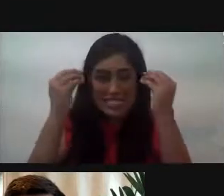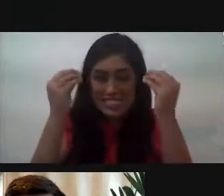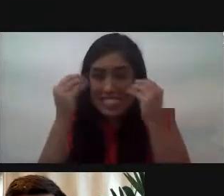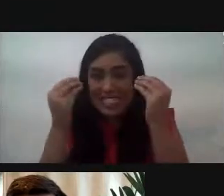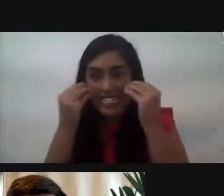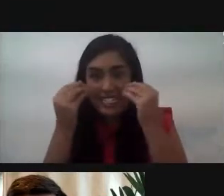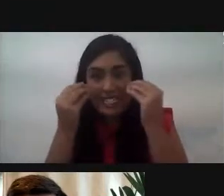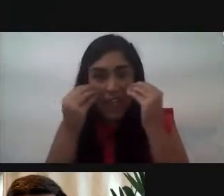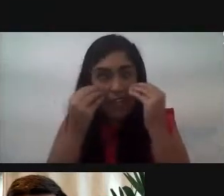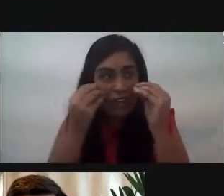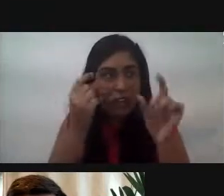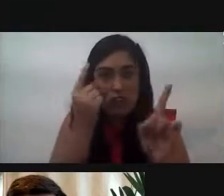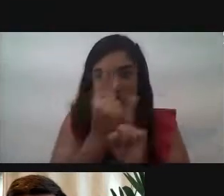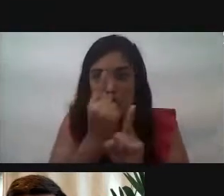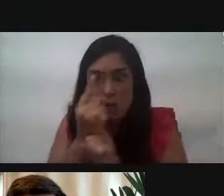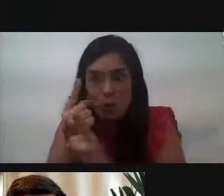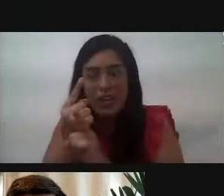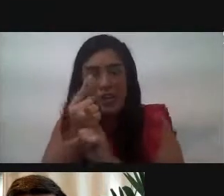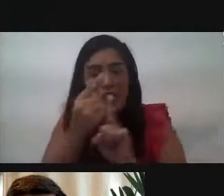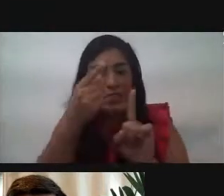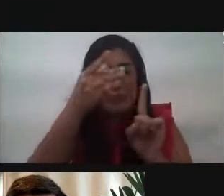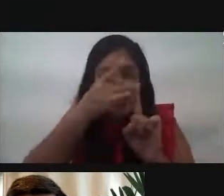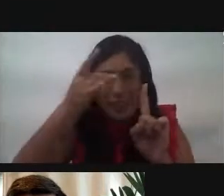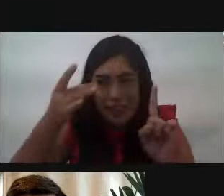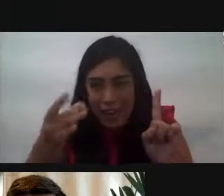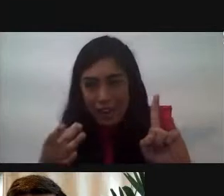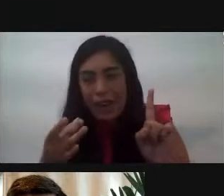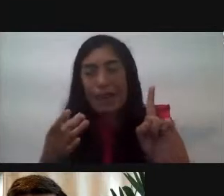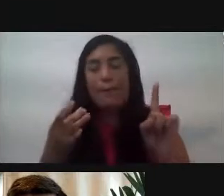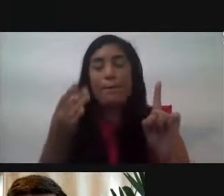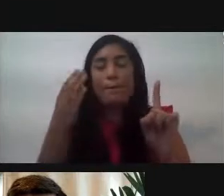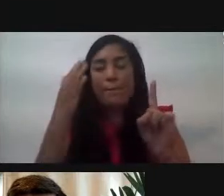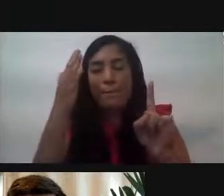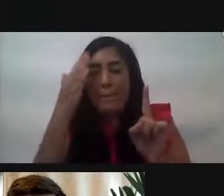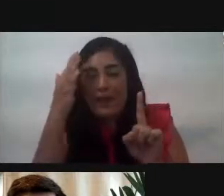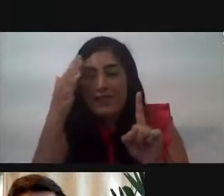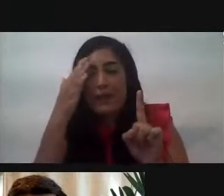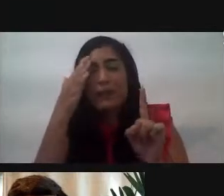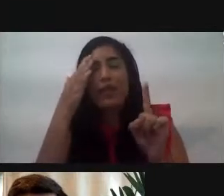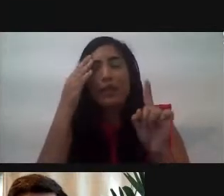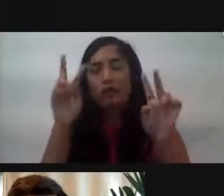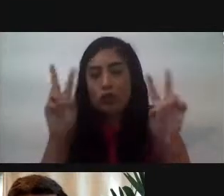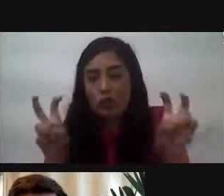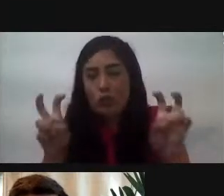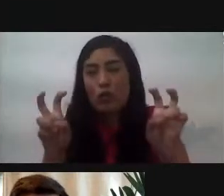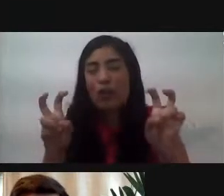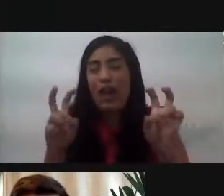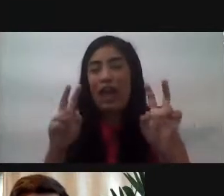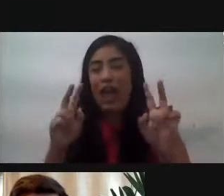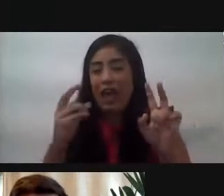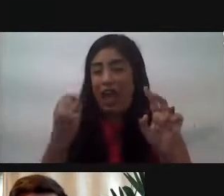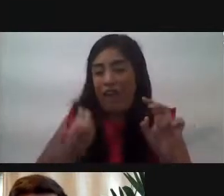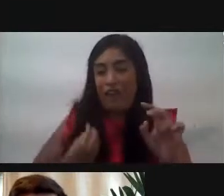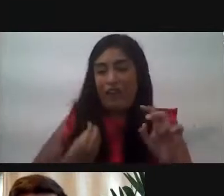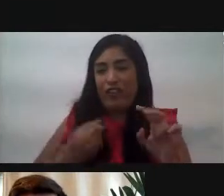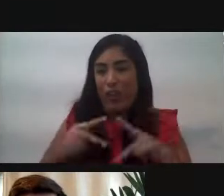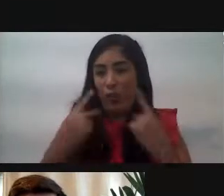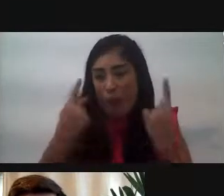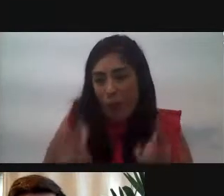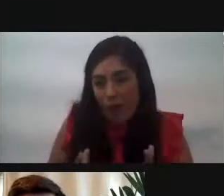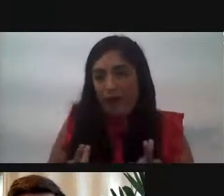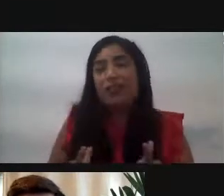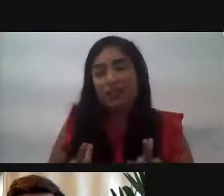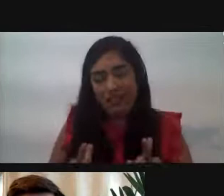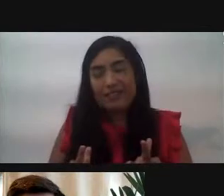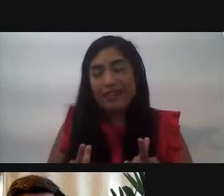descodificar o que é que está por detrás da existência humana, não é? E então é um quebra-cabeças